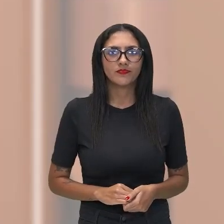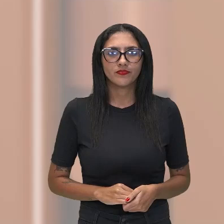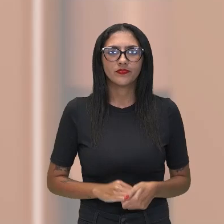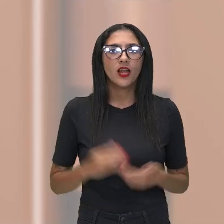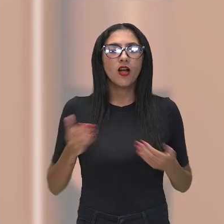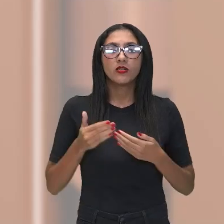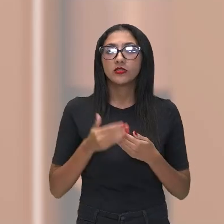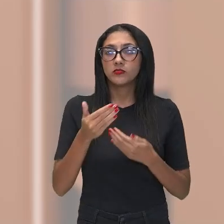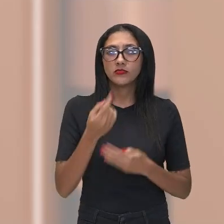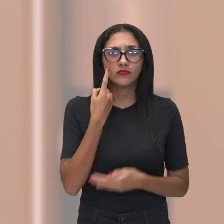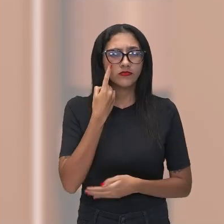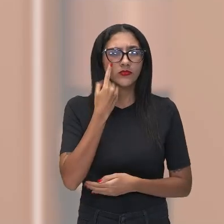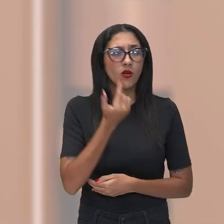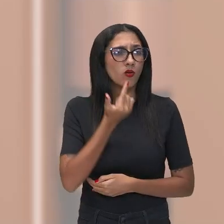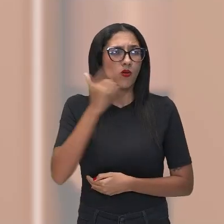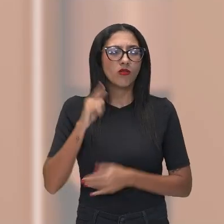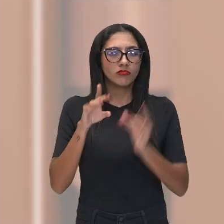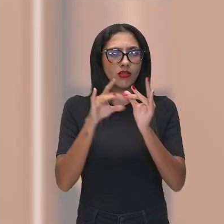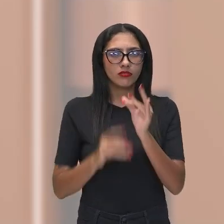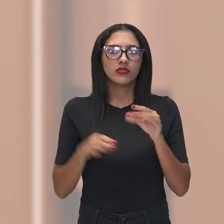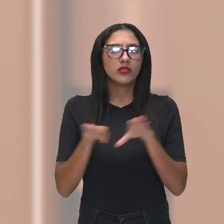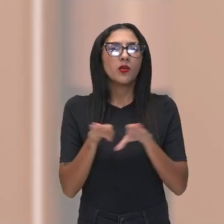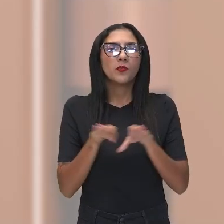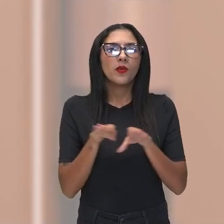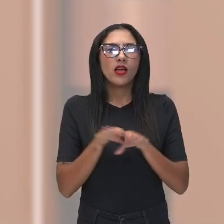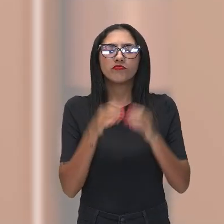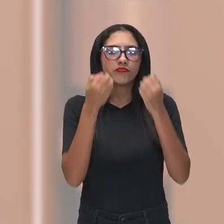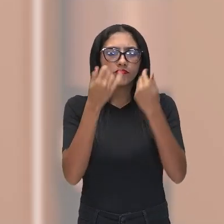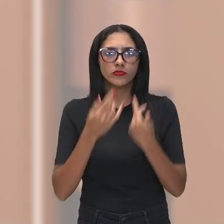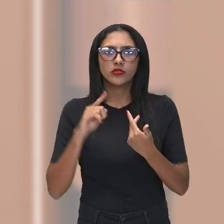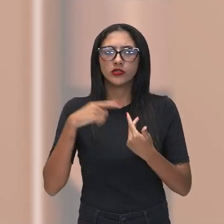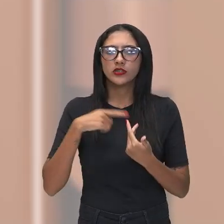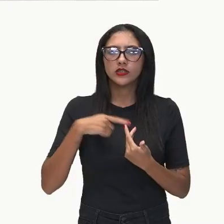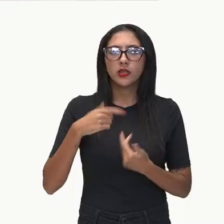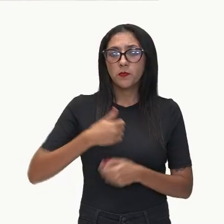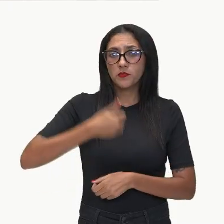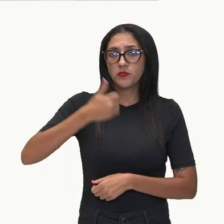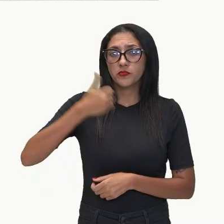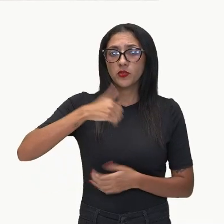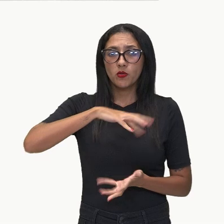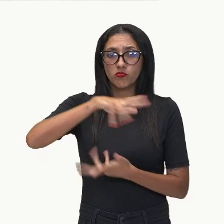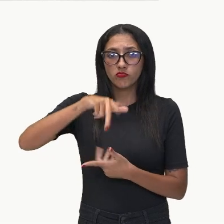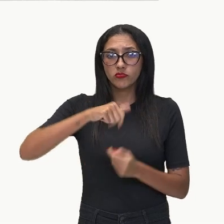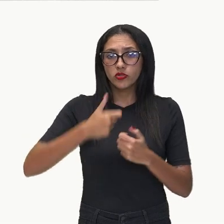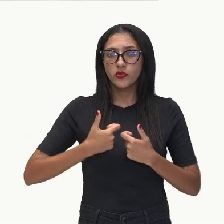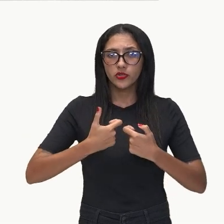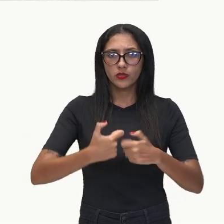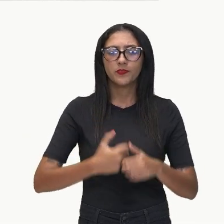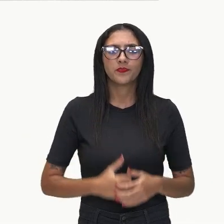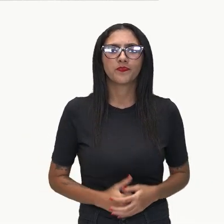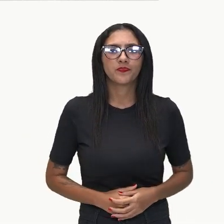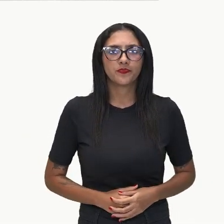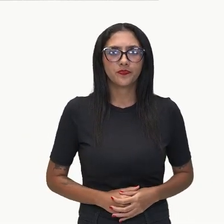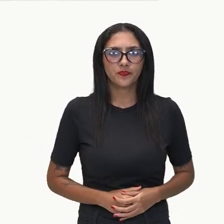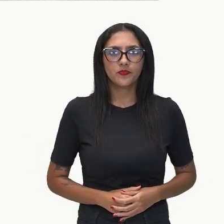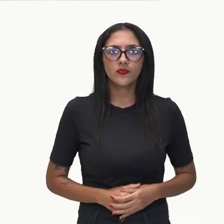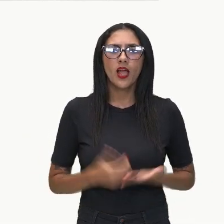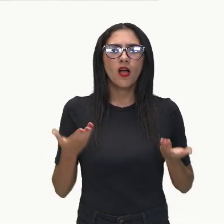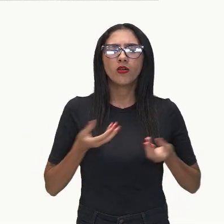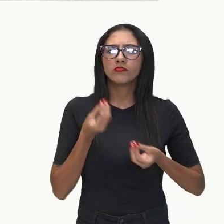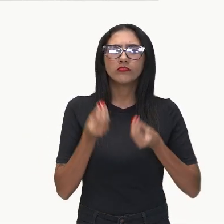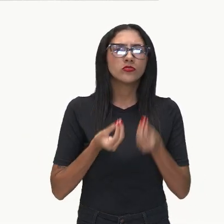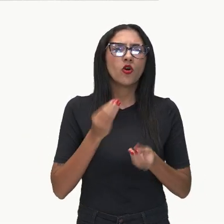ver outros detalhes a respeito da Guerra Mundial, da Primeira Guerra Mundial, agora falando sobre o